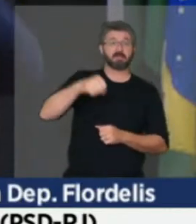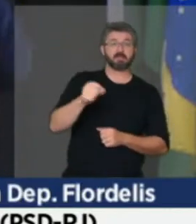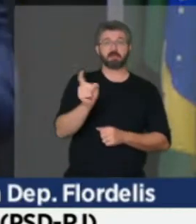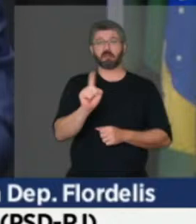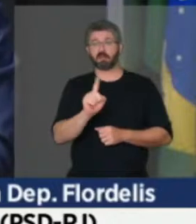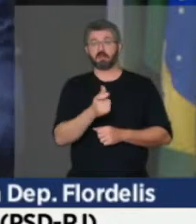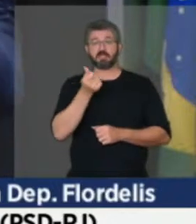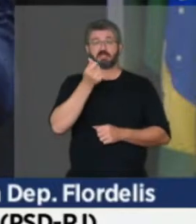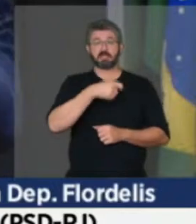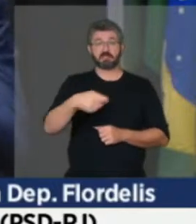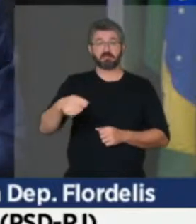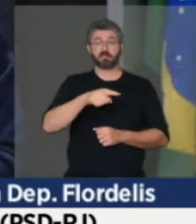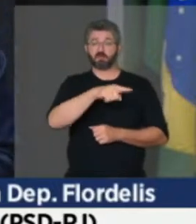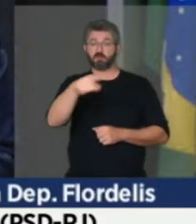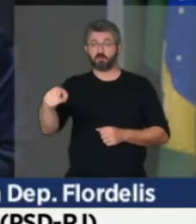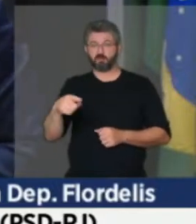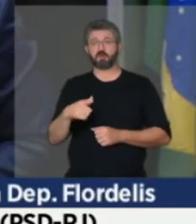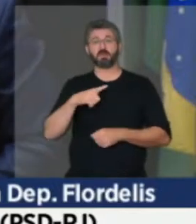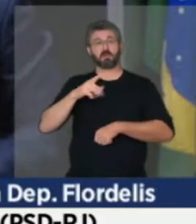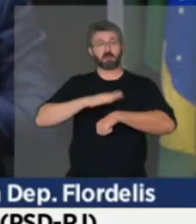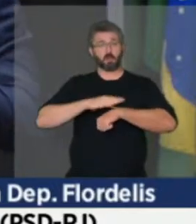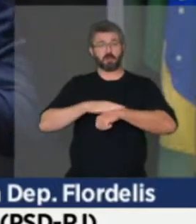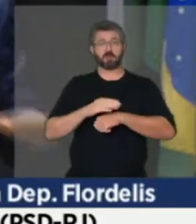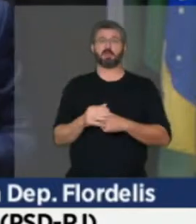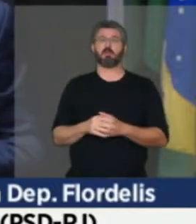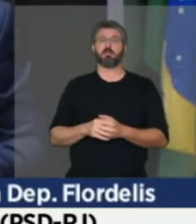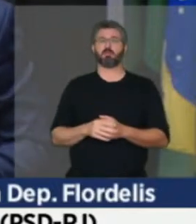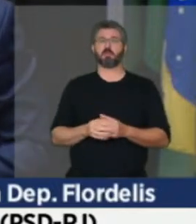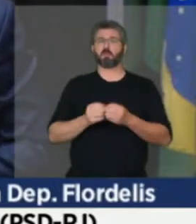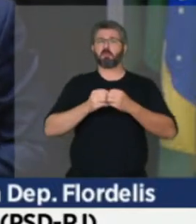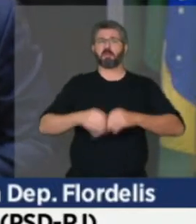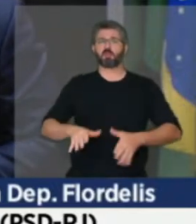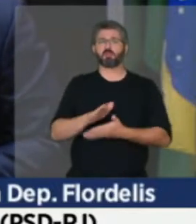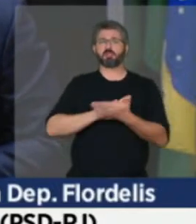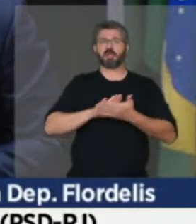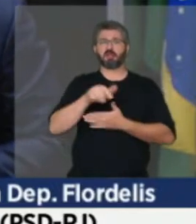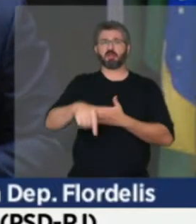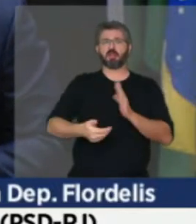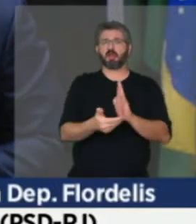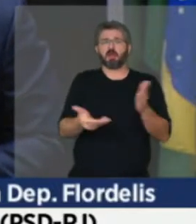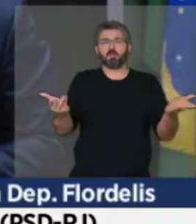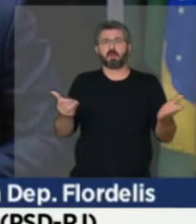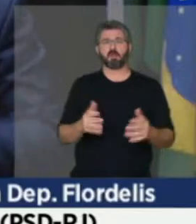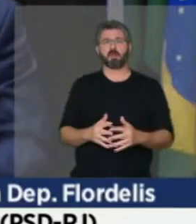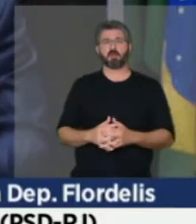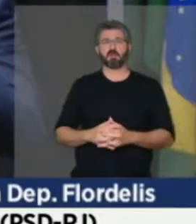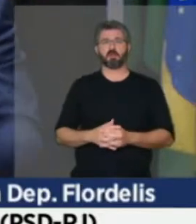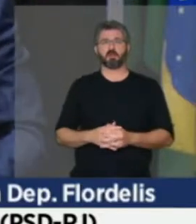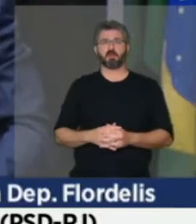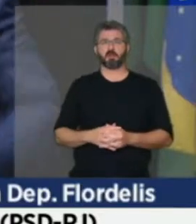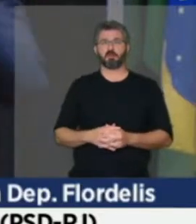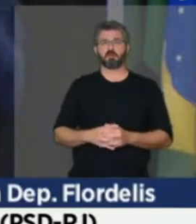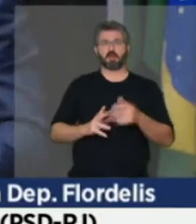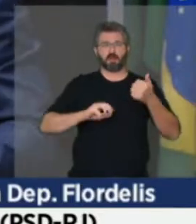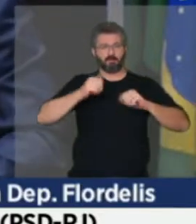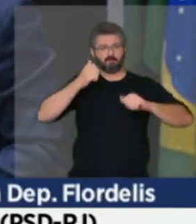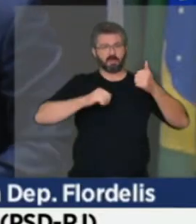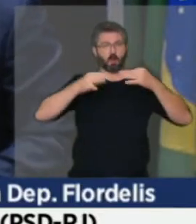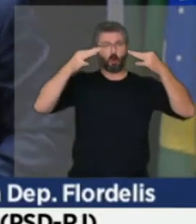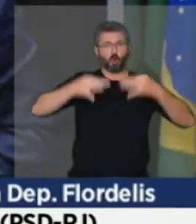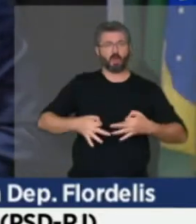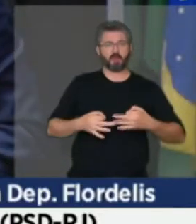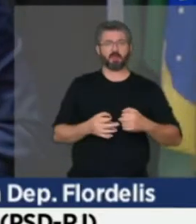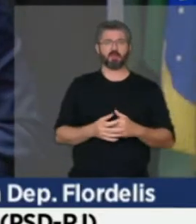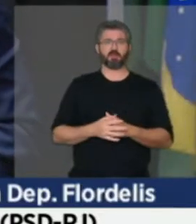Daqui 6 meses os senhores têm tempo, sem prejuízo para esta casa, de fazer uma avaliação correta da